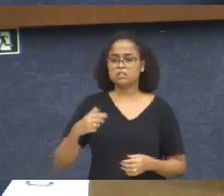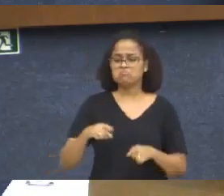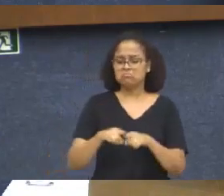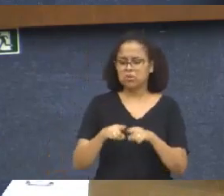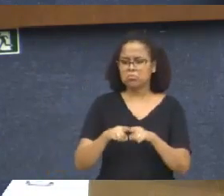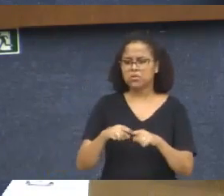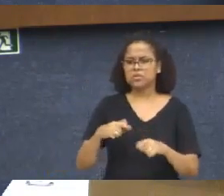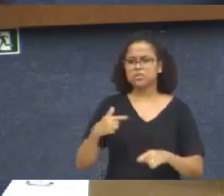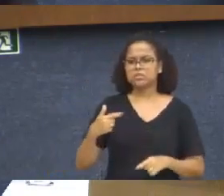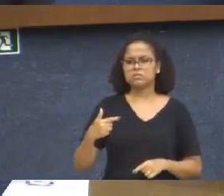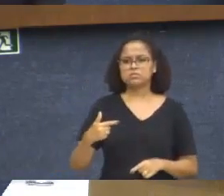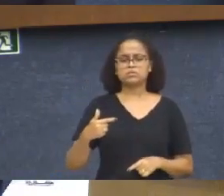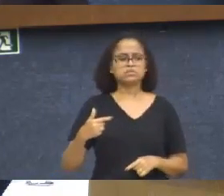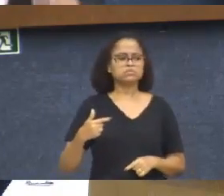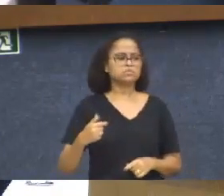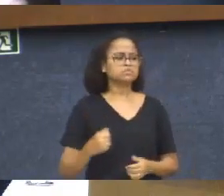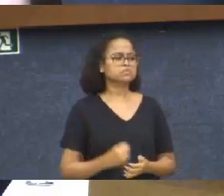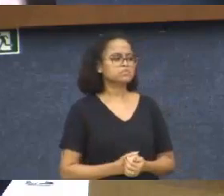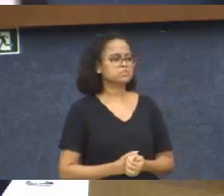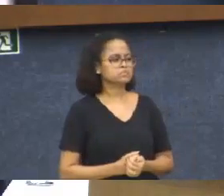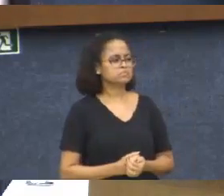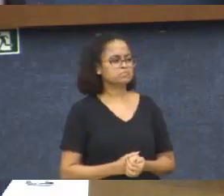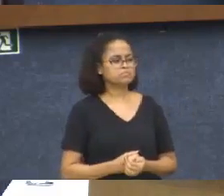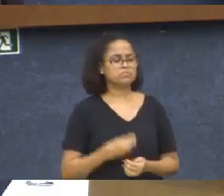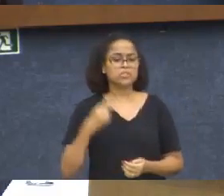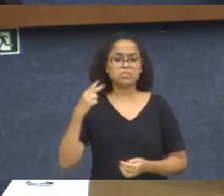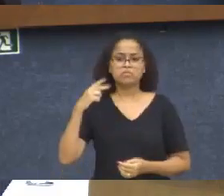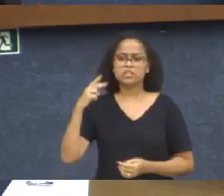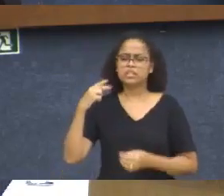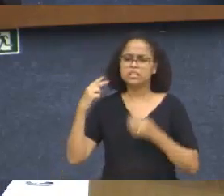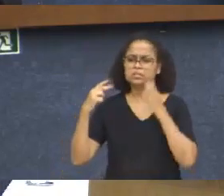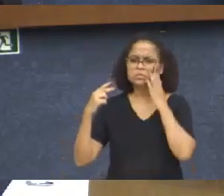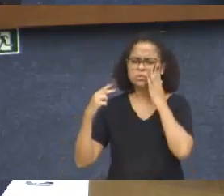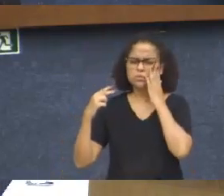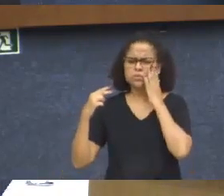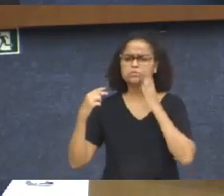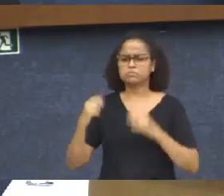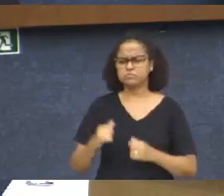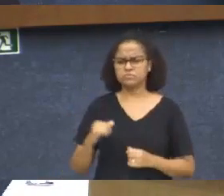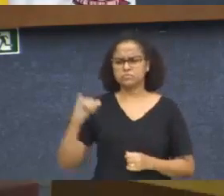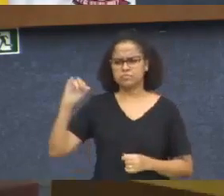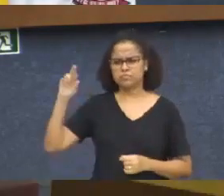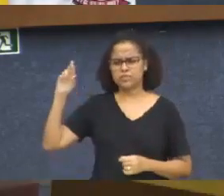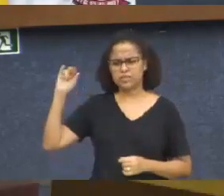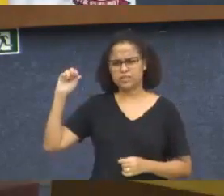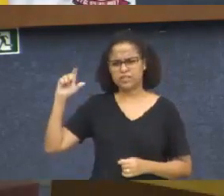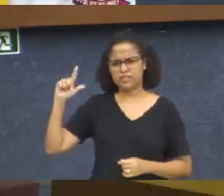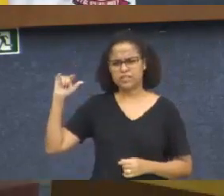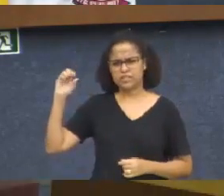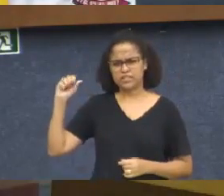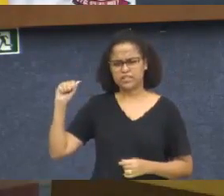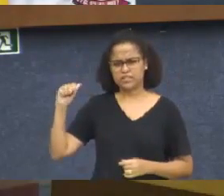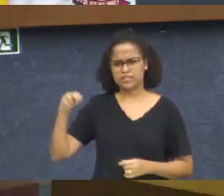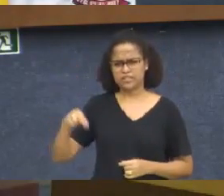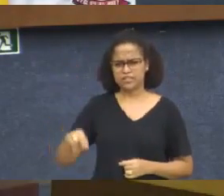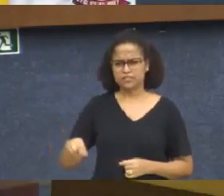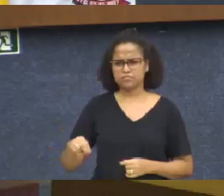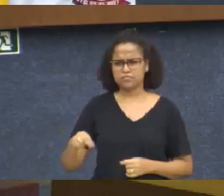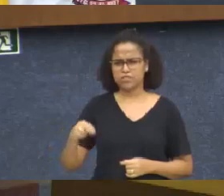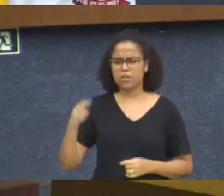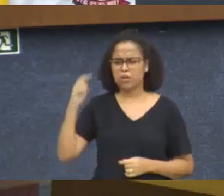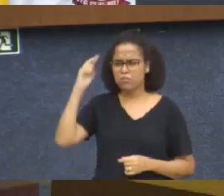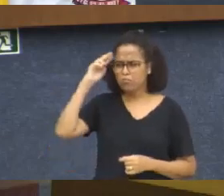uma parte. Vereador Irlan Melo, e é importante demais lembrar que só nesse ano